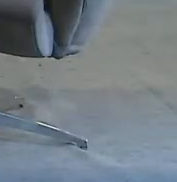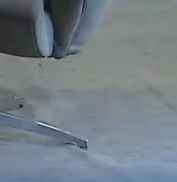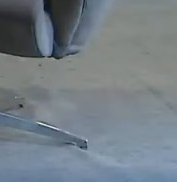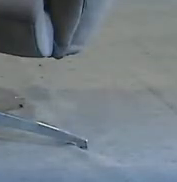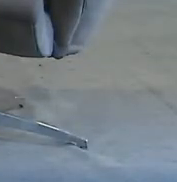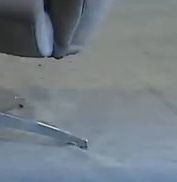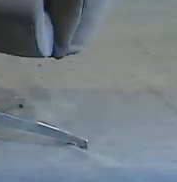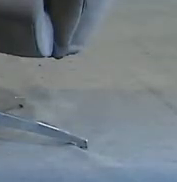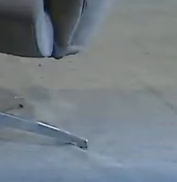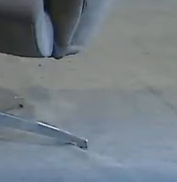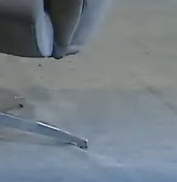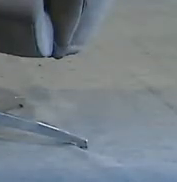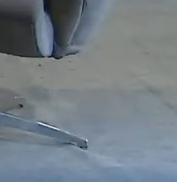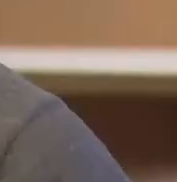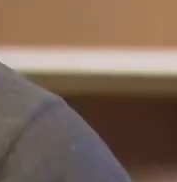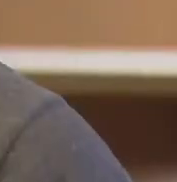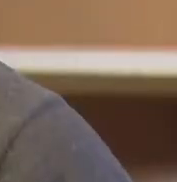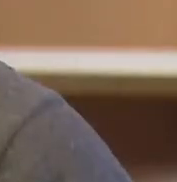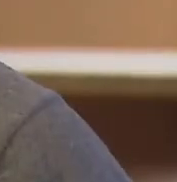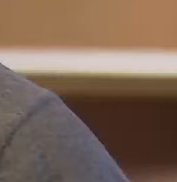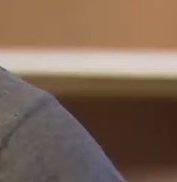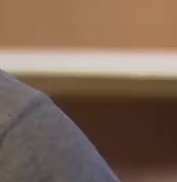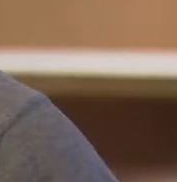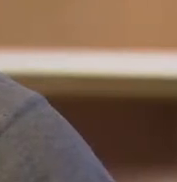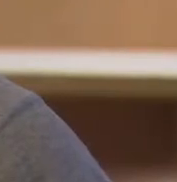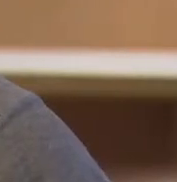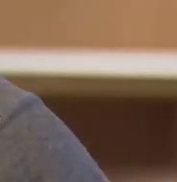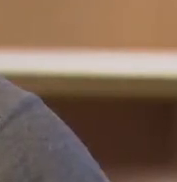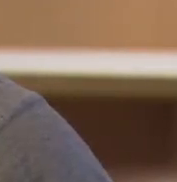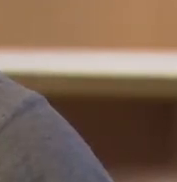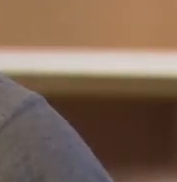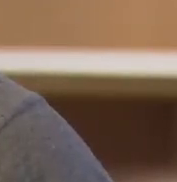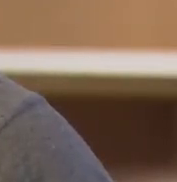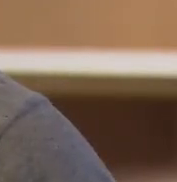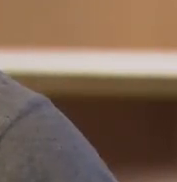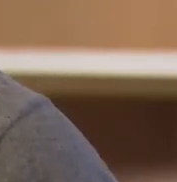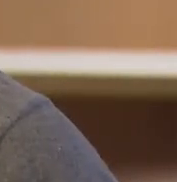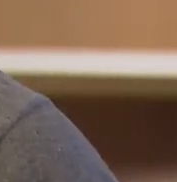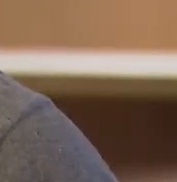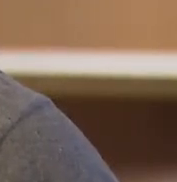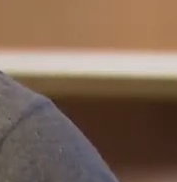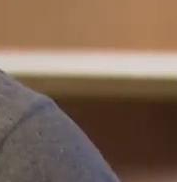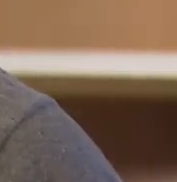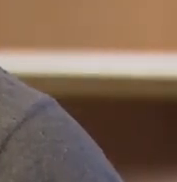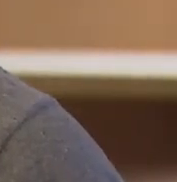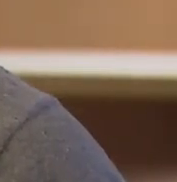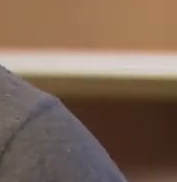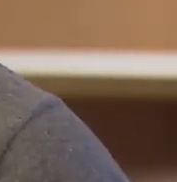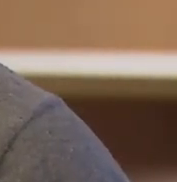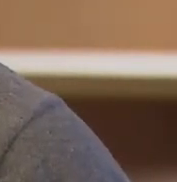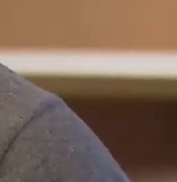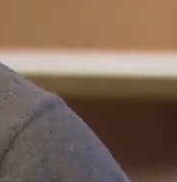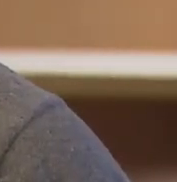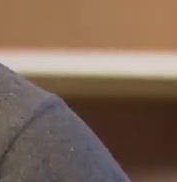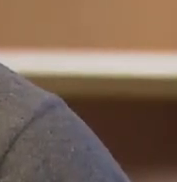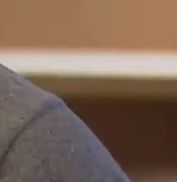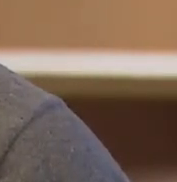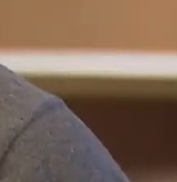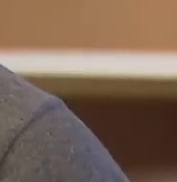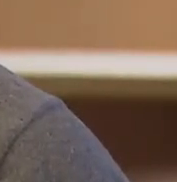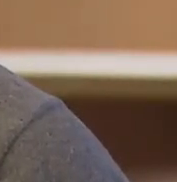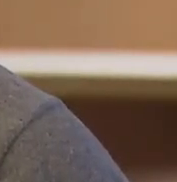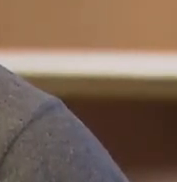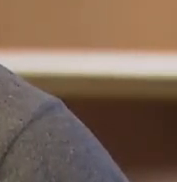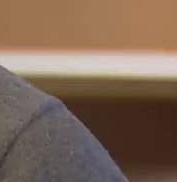padre Odirley Fernandes. Já conheci o padre Odirley, estávamos conversando aqui nos bastidores da paróquia Nossa Senhora